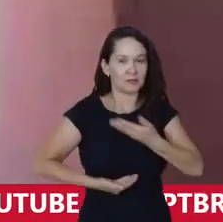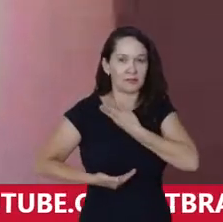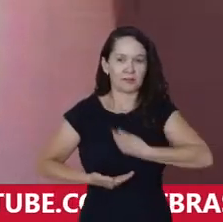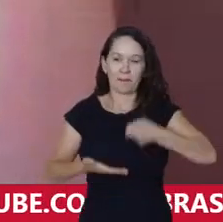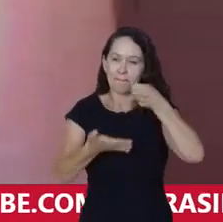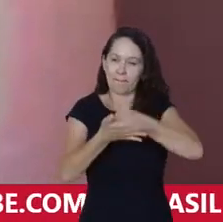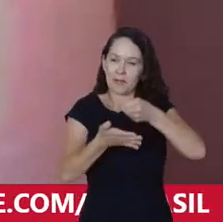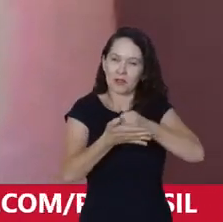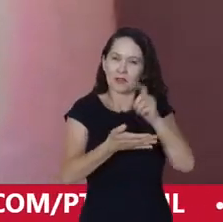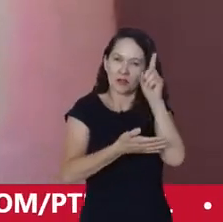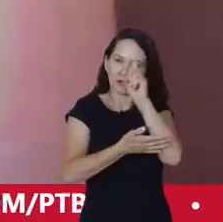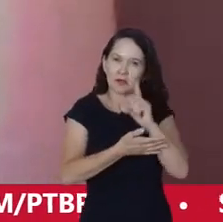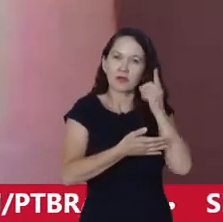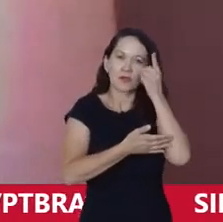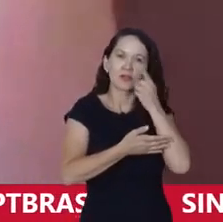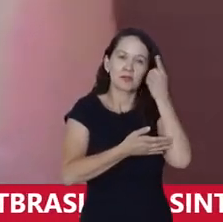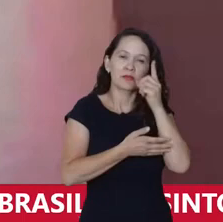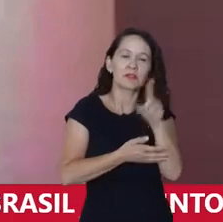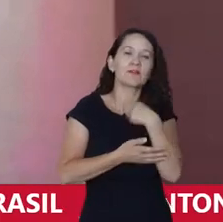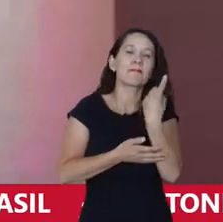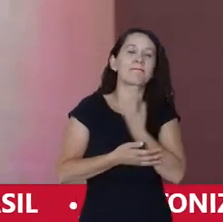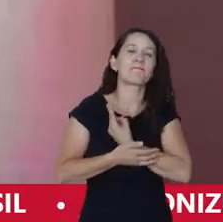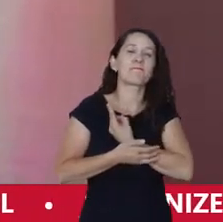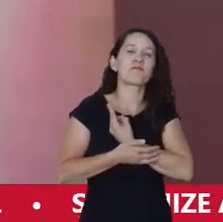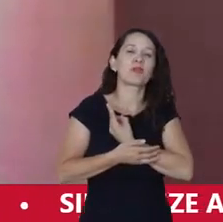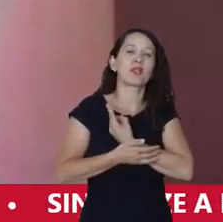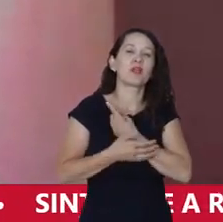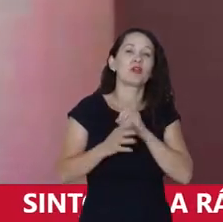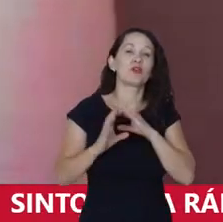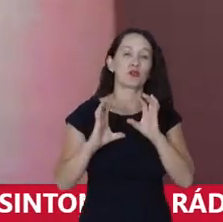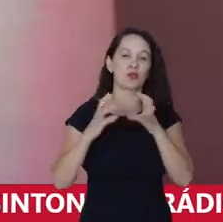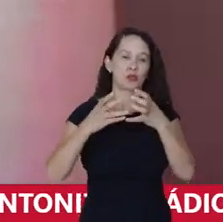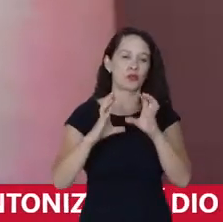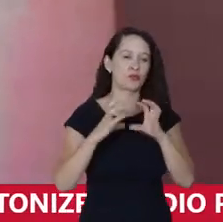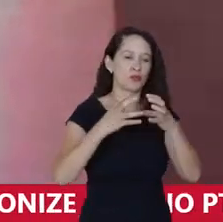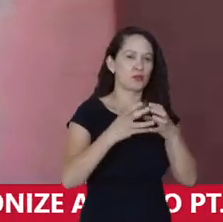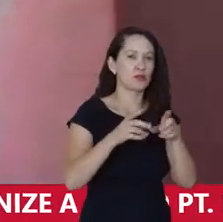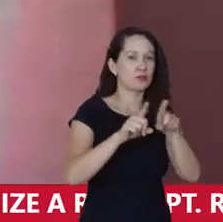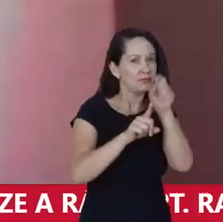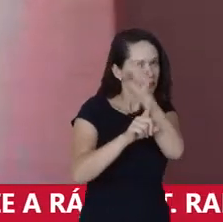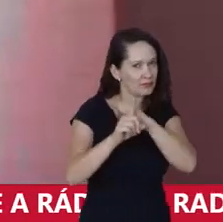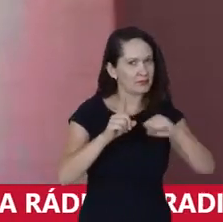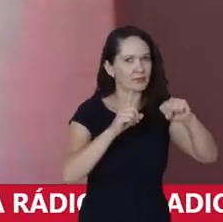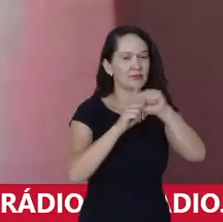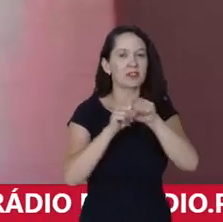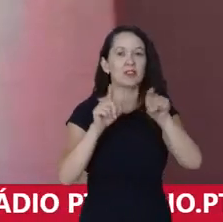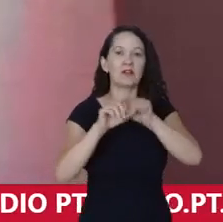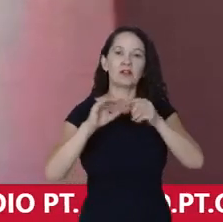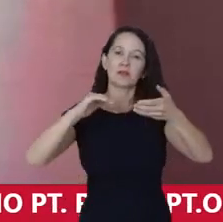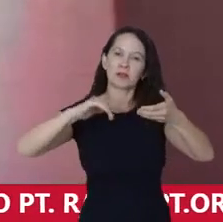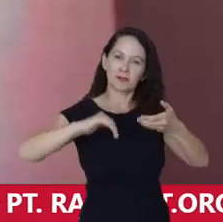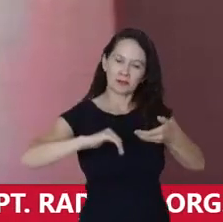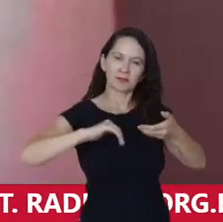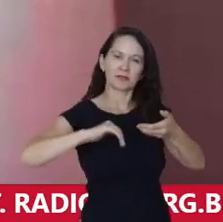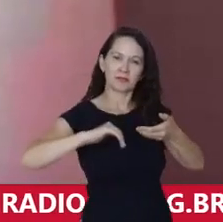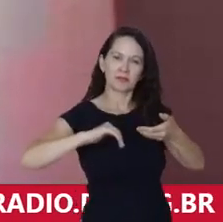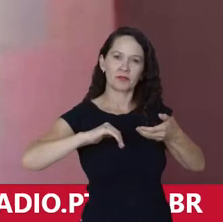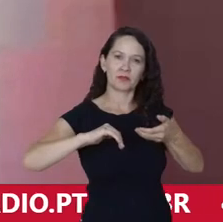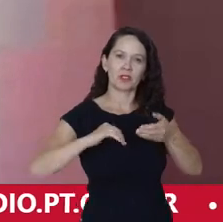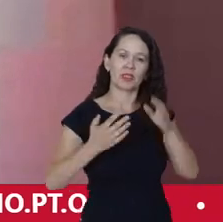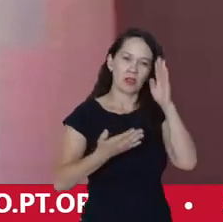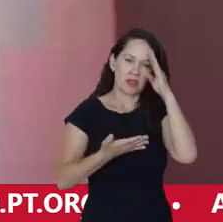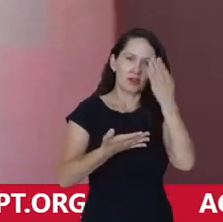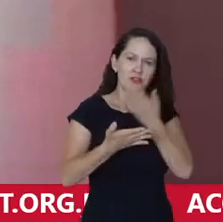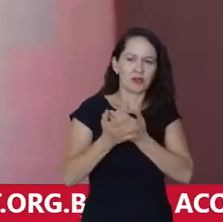os deputados. Então, estamos nas nossas categorias, na sociedade e no parlamento, né, contando